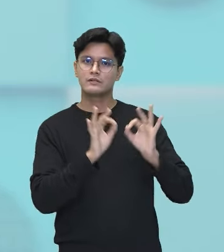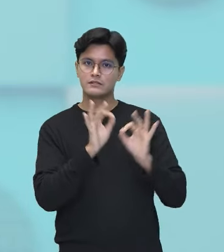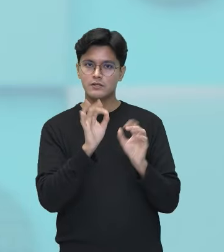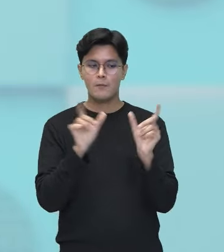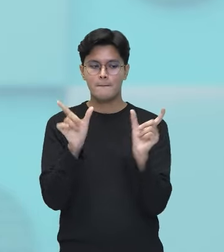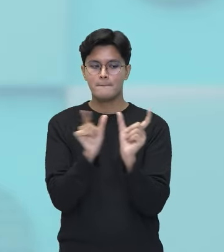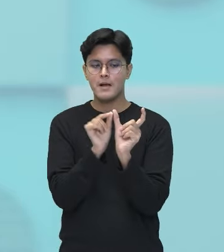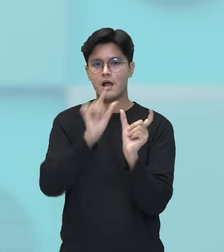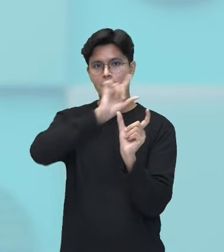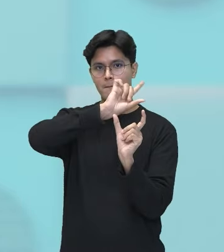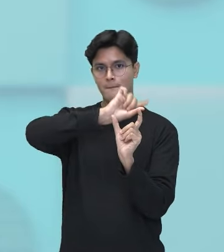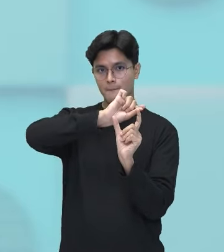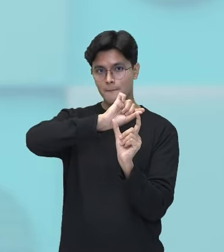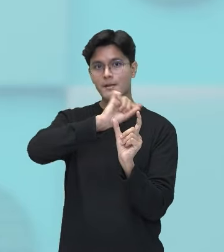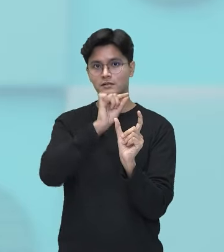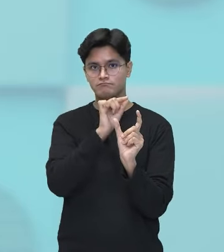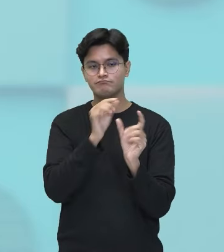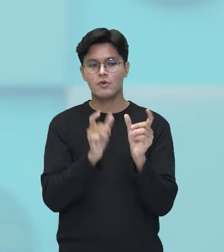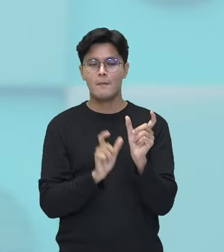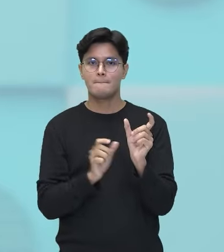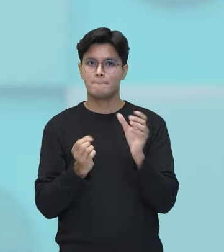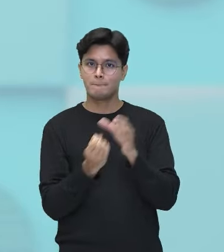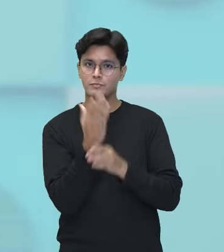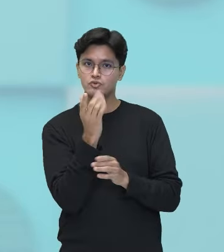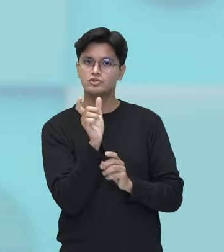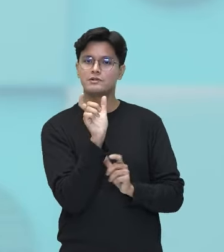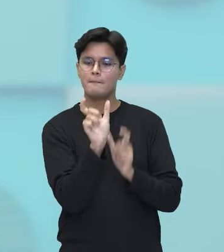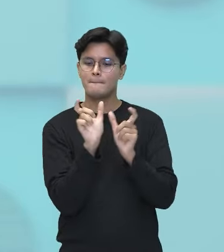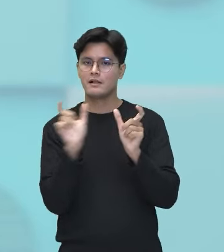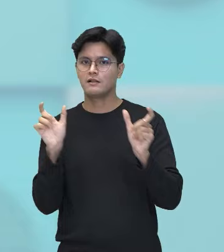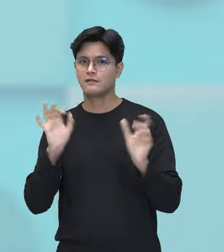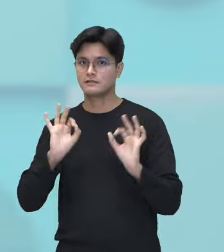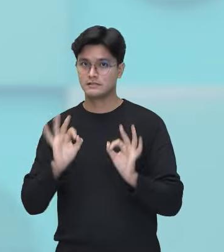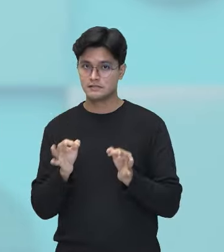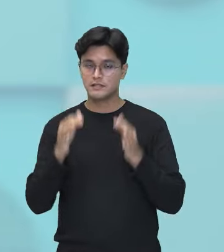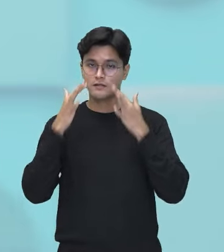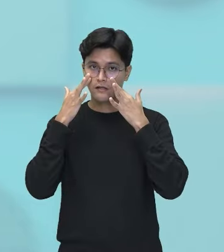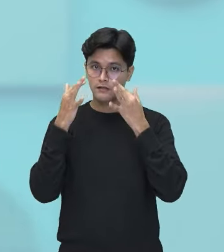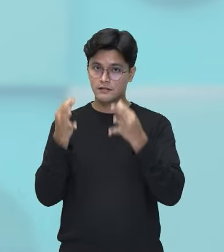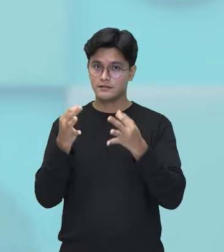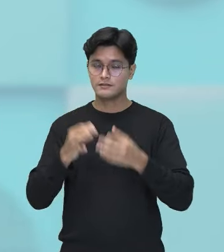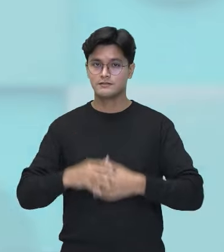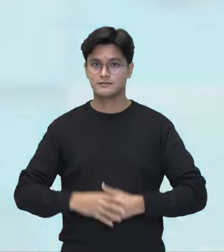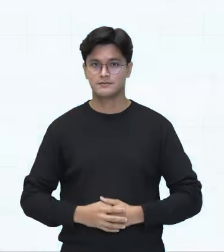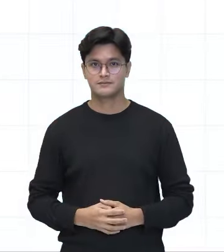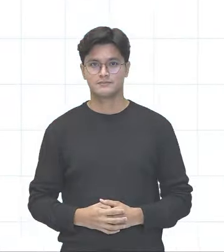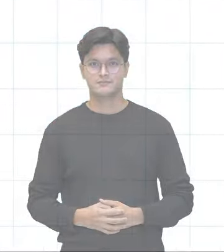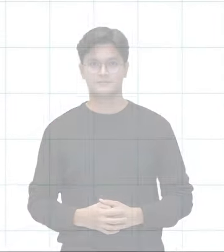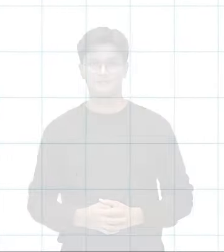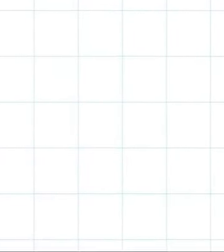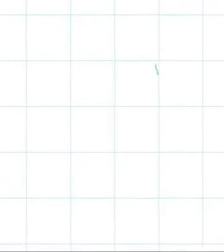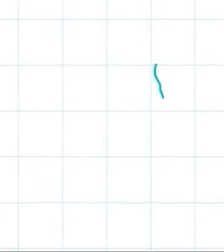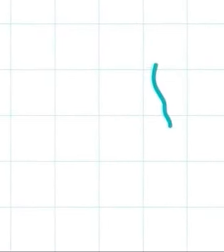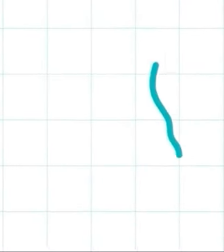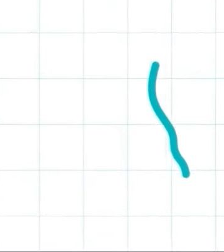todos bem atentos para a gente prestar atenção aqui na nossa primeira aula. Let's go!